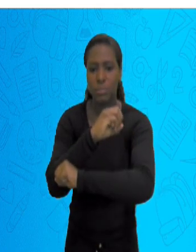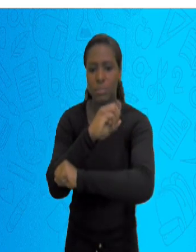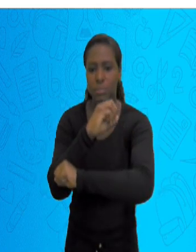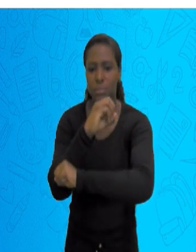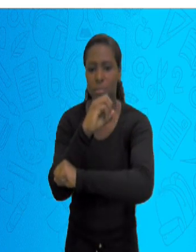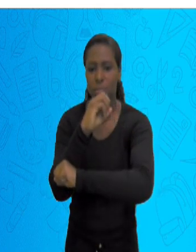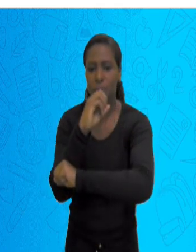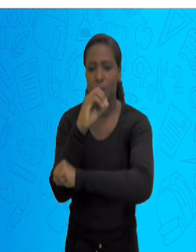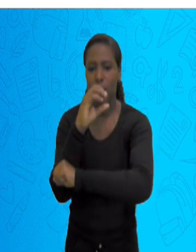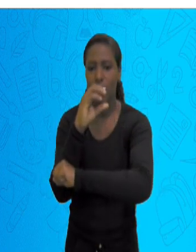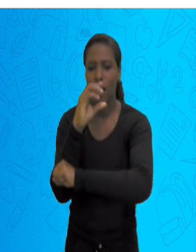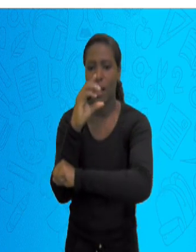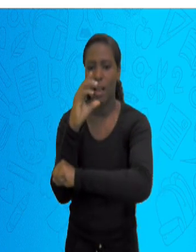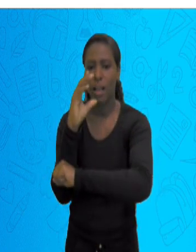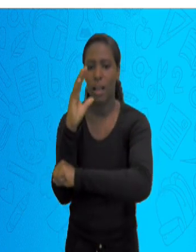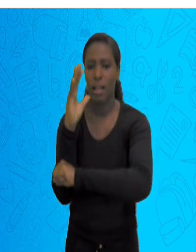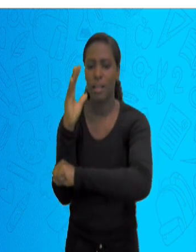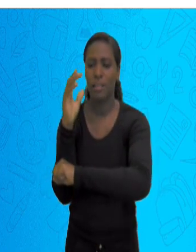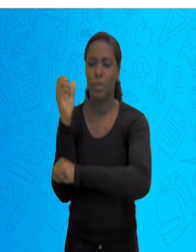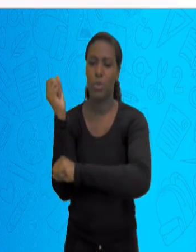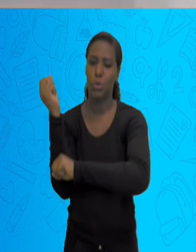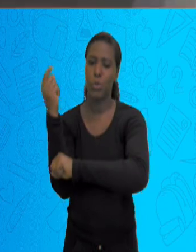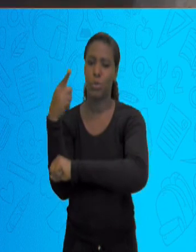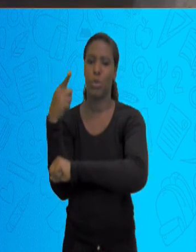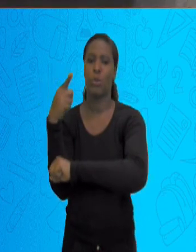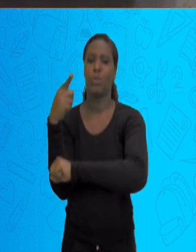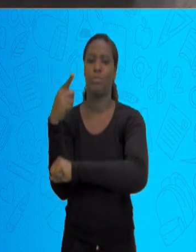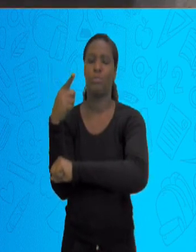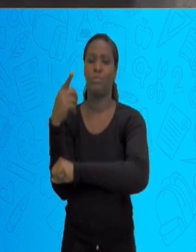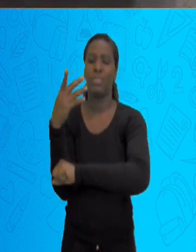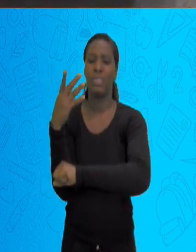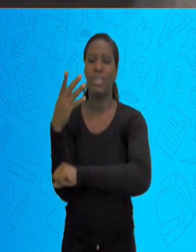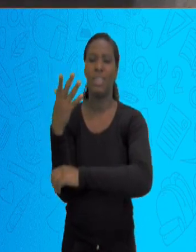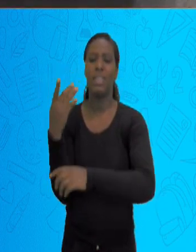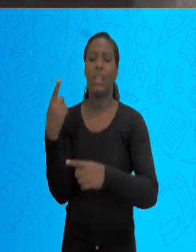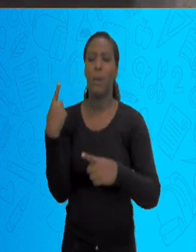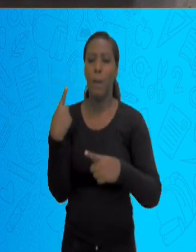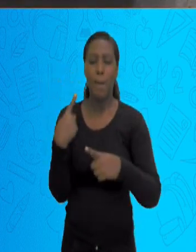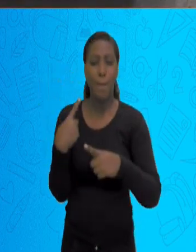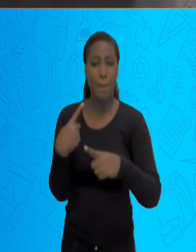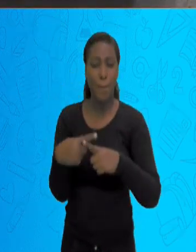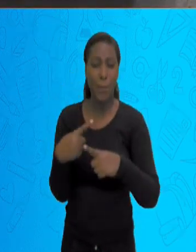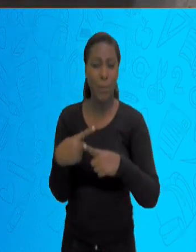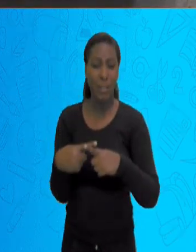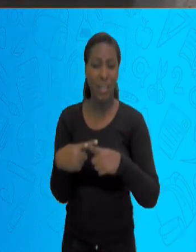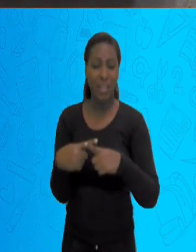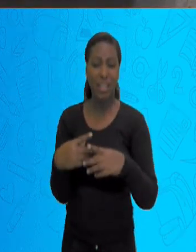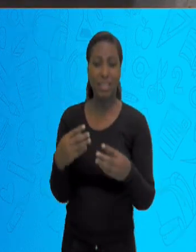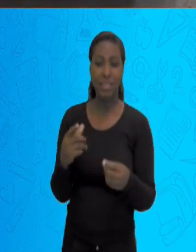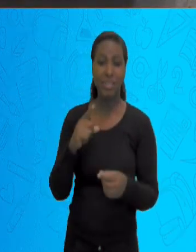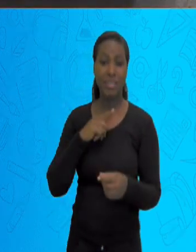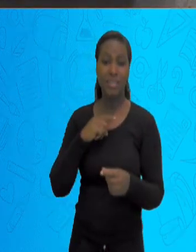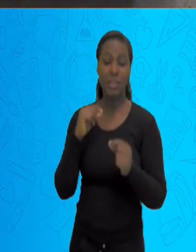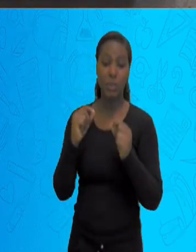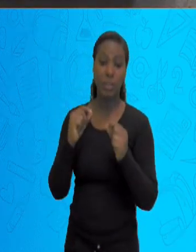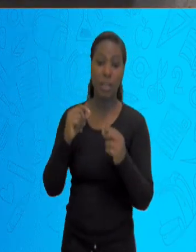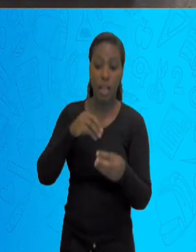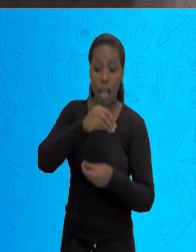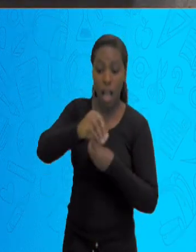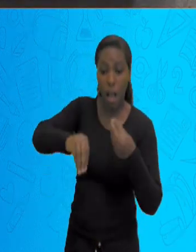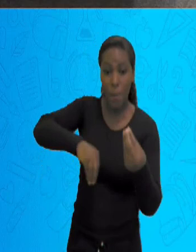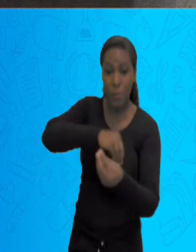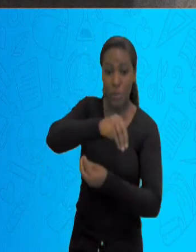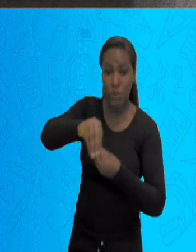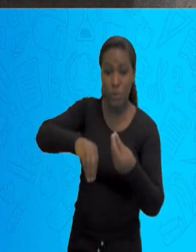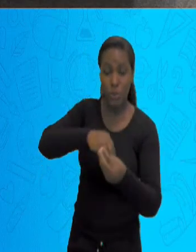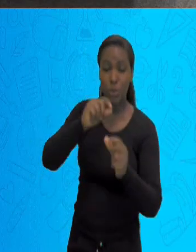chamamos aurora. É justamente a mistura do leite com o sangue do